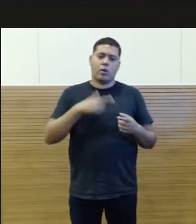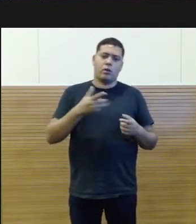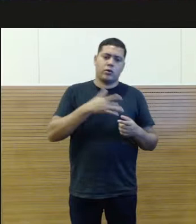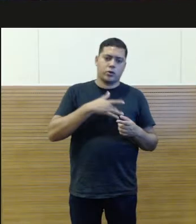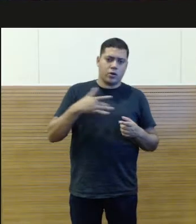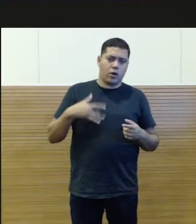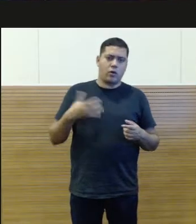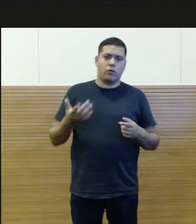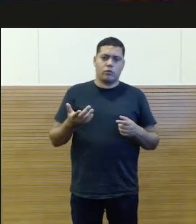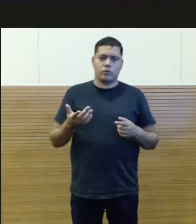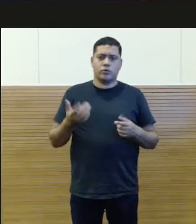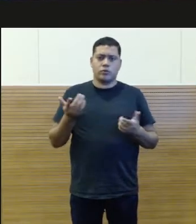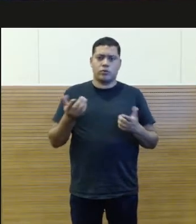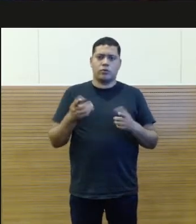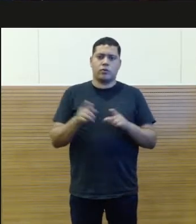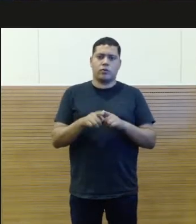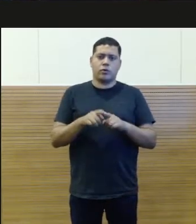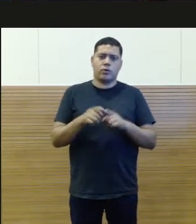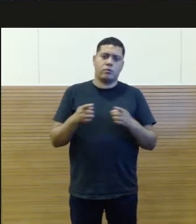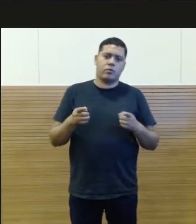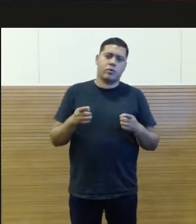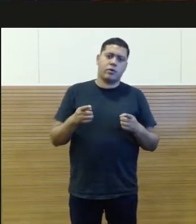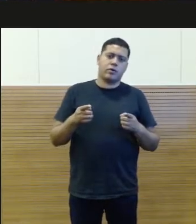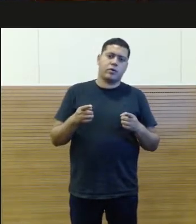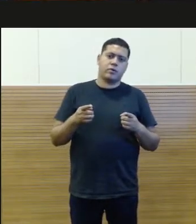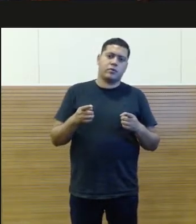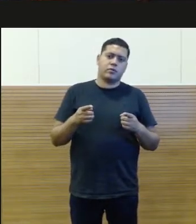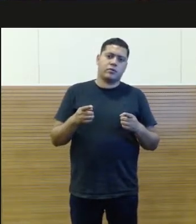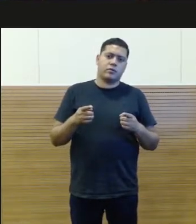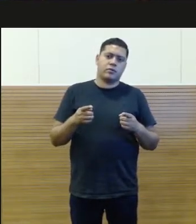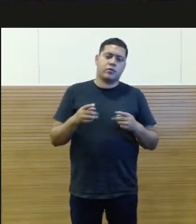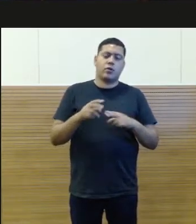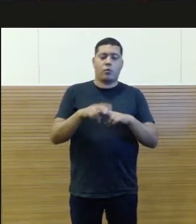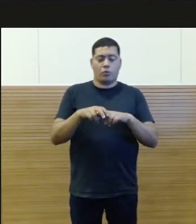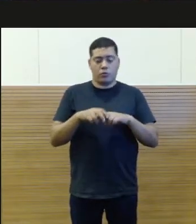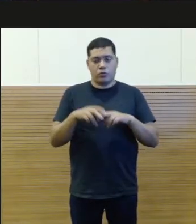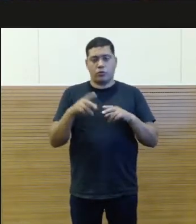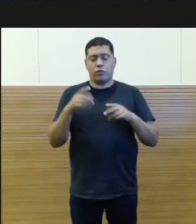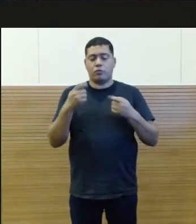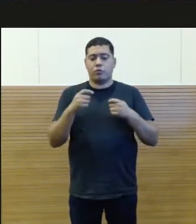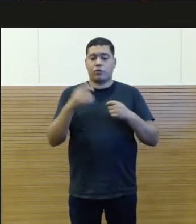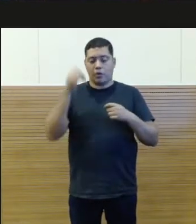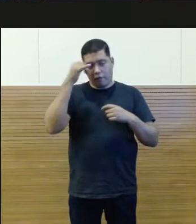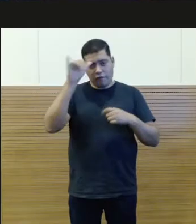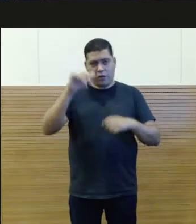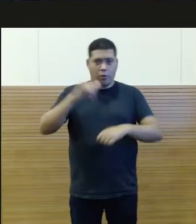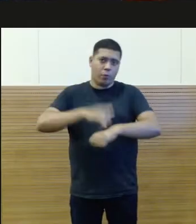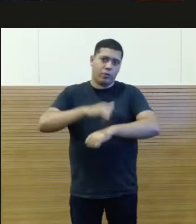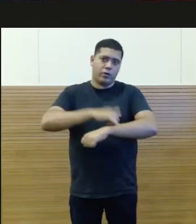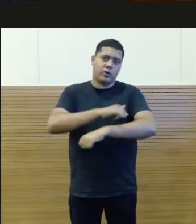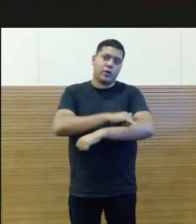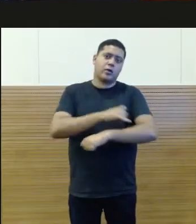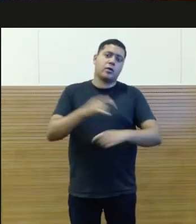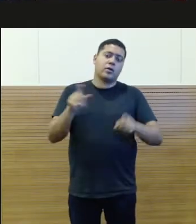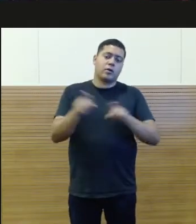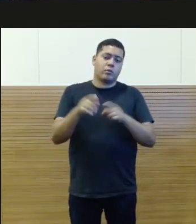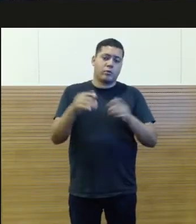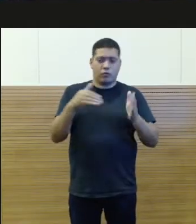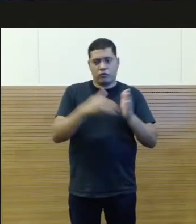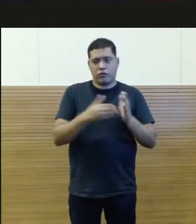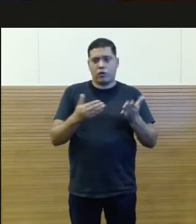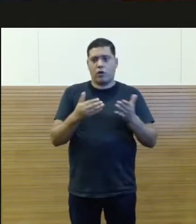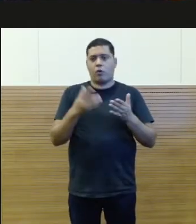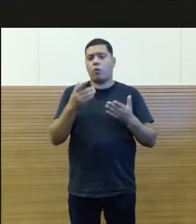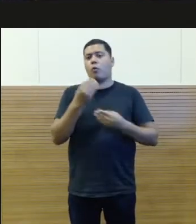a nossa capacidade de regular o balanço energético, portanto, de prevenir a obesidade. E, finalmente, os modos